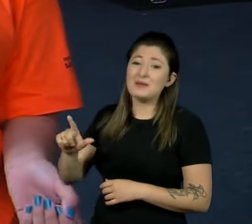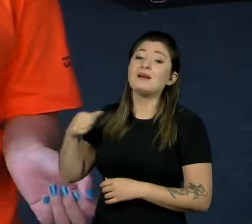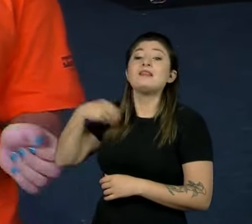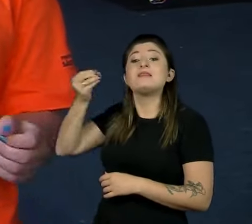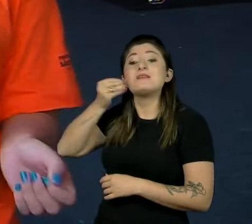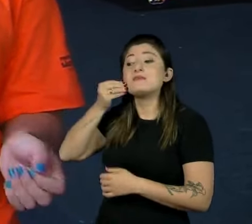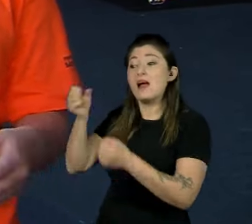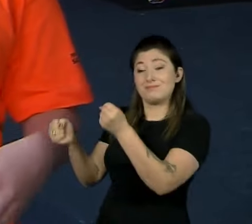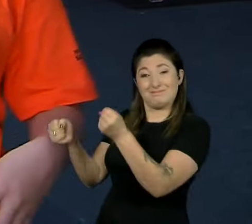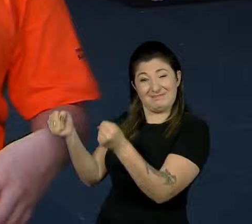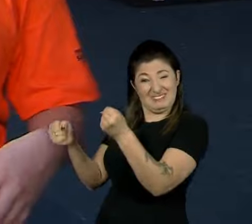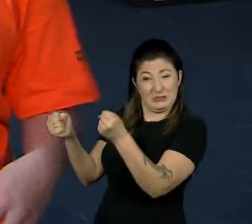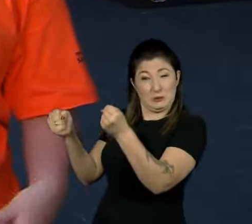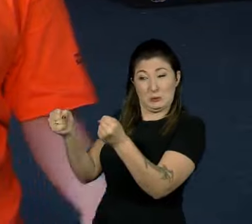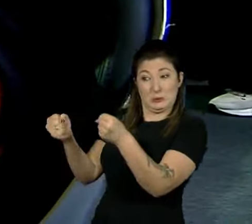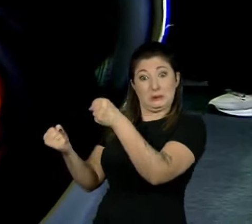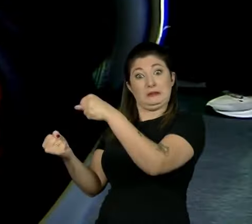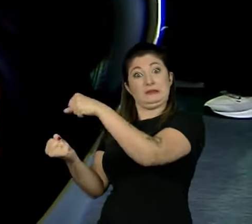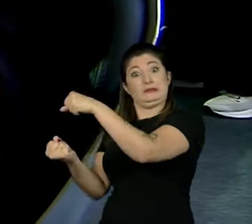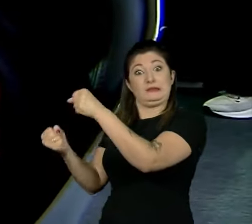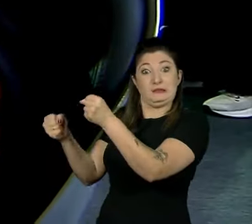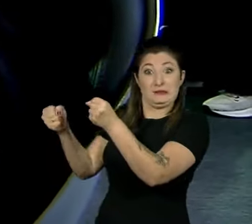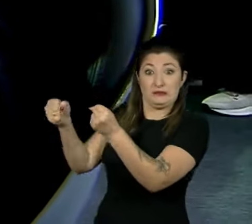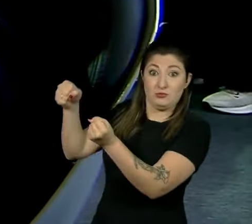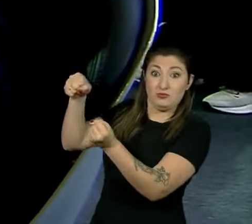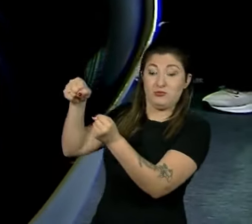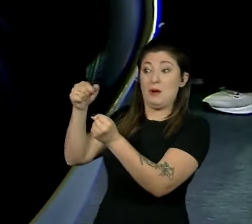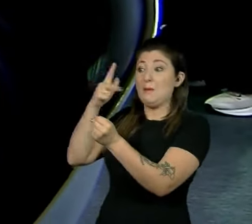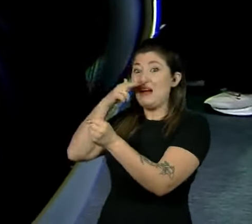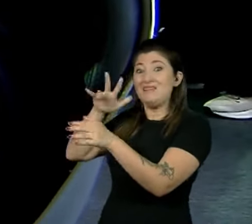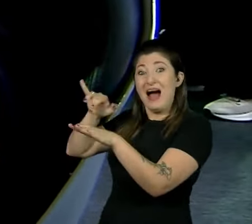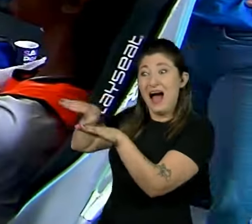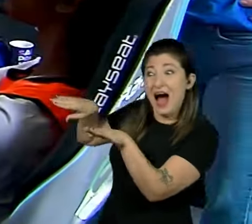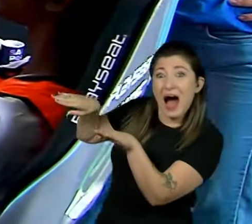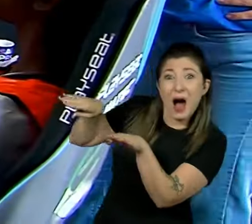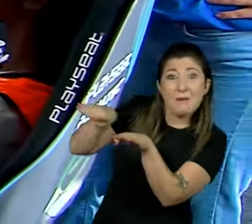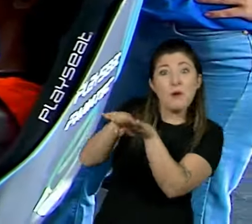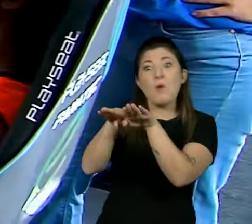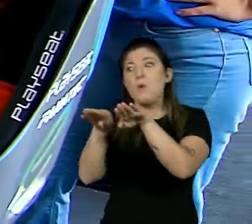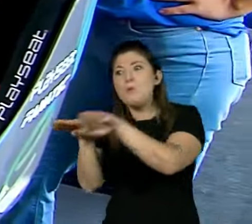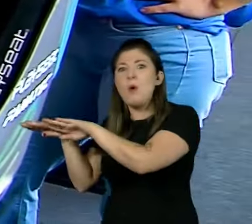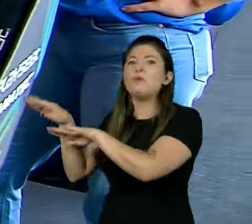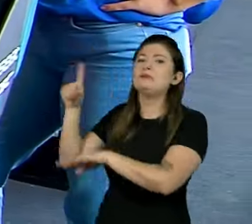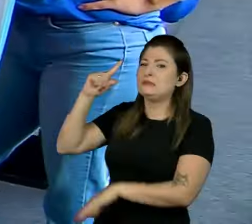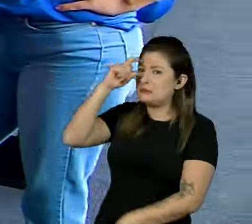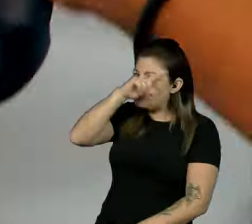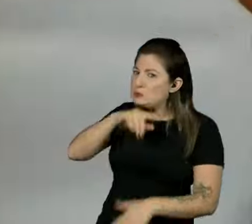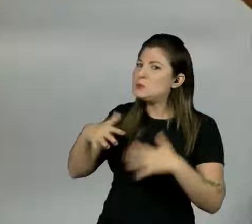Aquele negócio pra virar assim, tipo, eu fico batendo nas coisas assim, foi bem difícil.